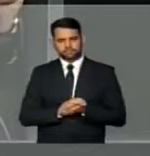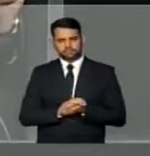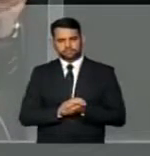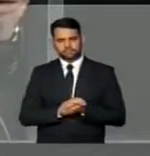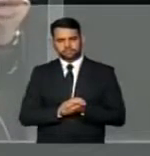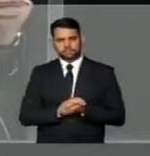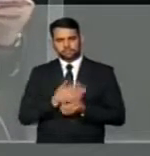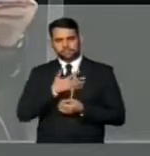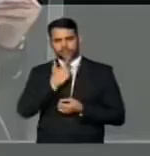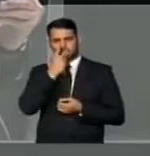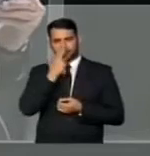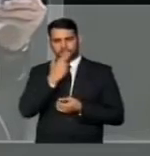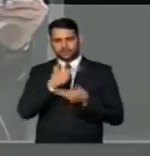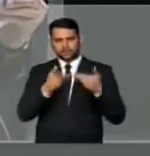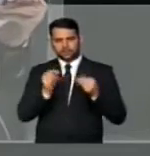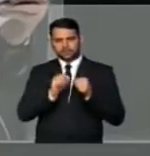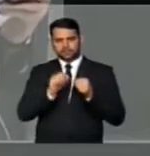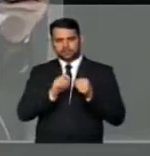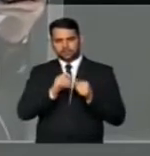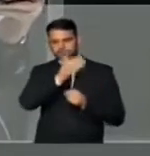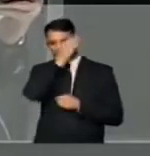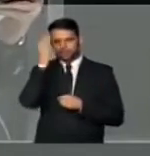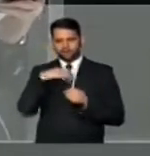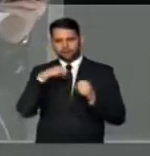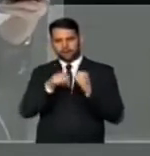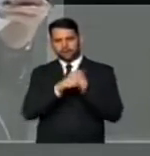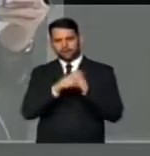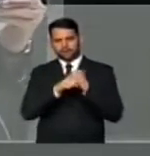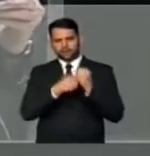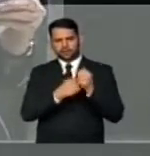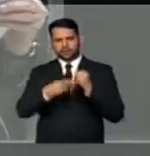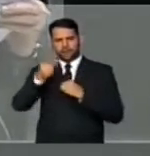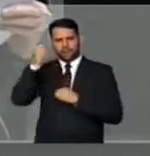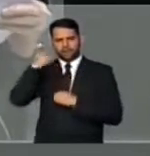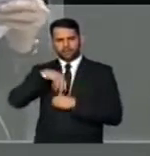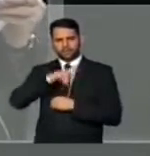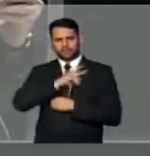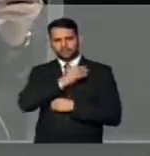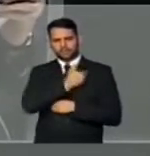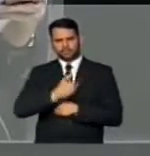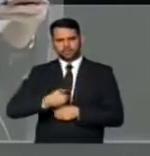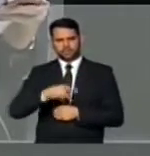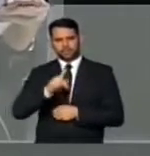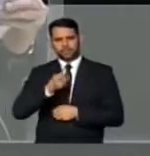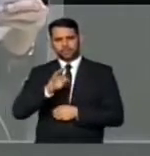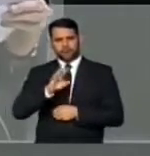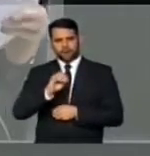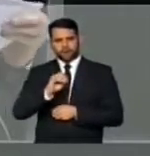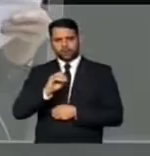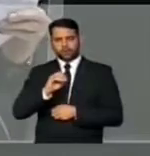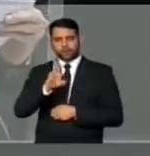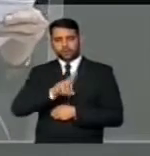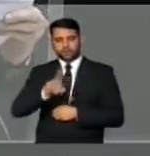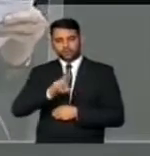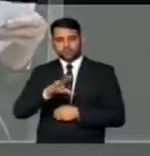Frase. E eu acho que o caso do senhor Eduardo Cunha, ele vem de longa data, desde o governo Collor de Mello, entende? E ele